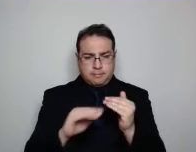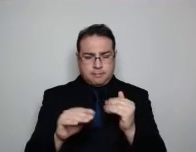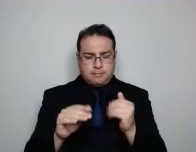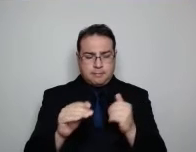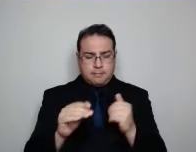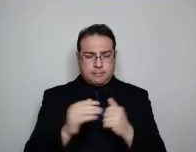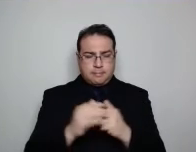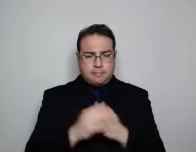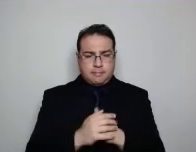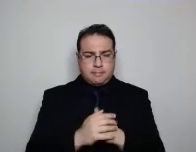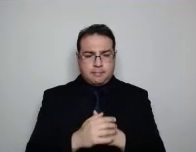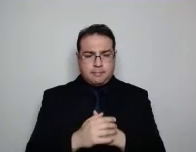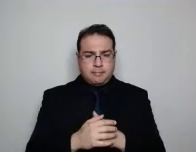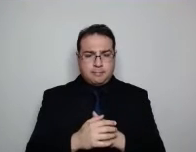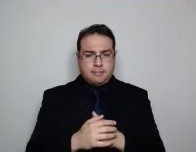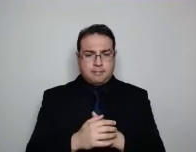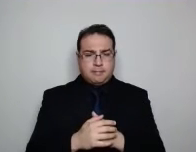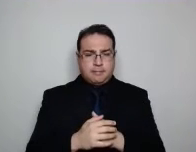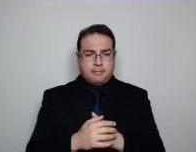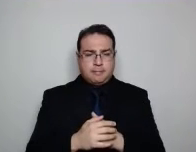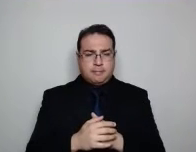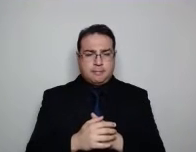saúde contra a sustentação oral.